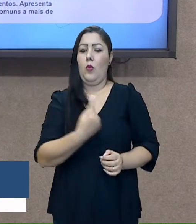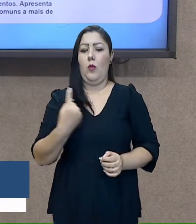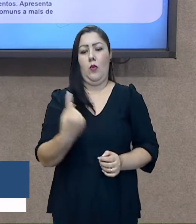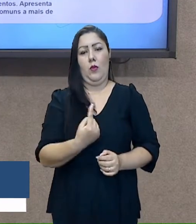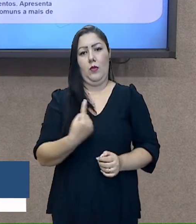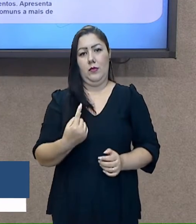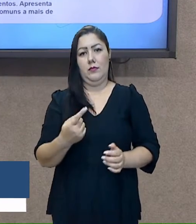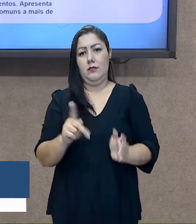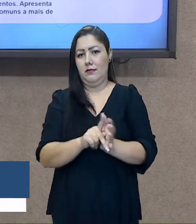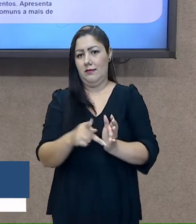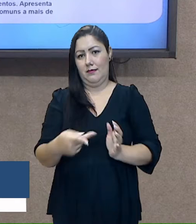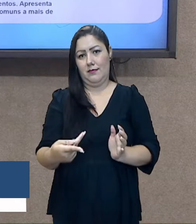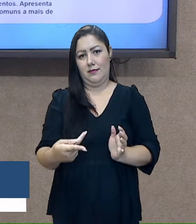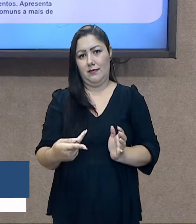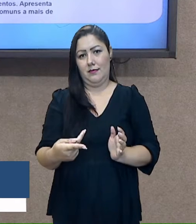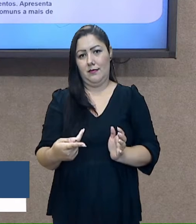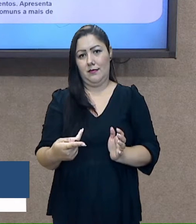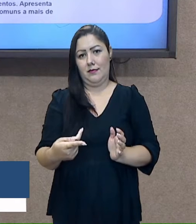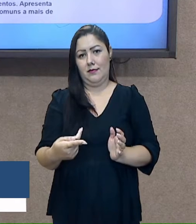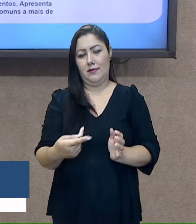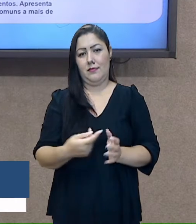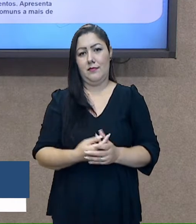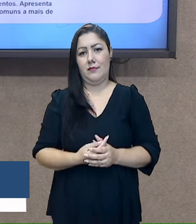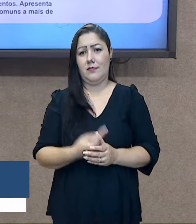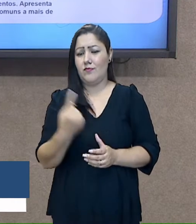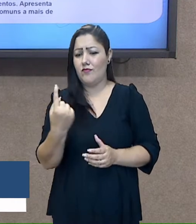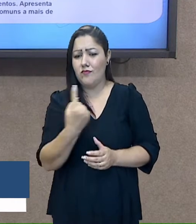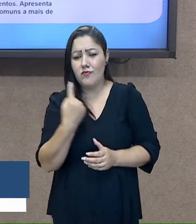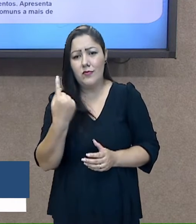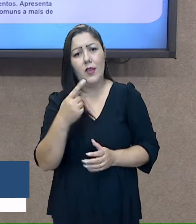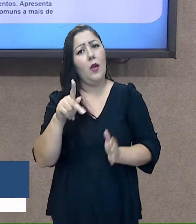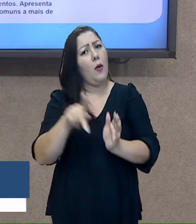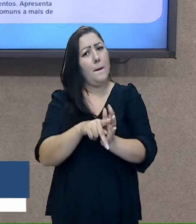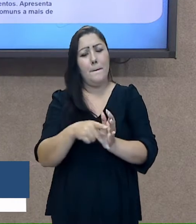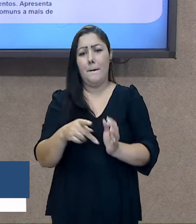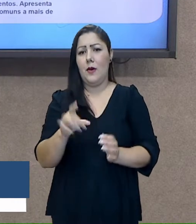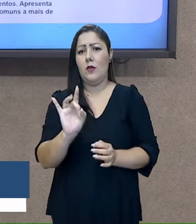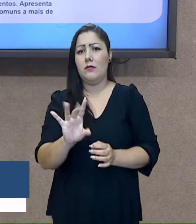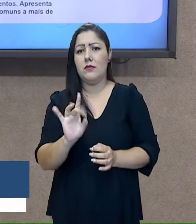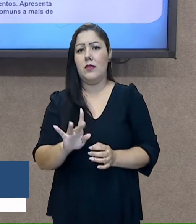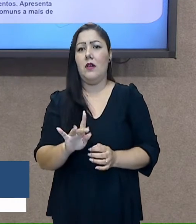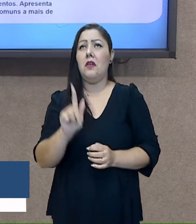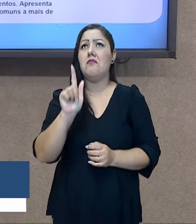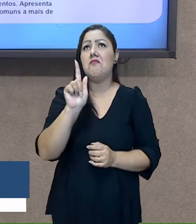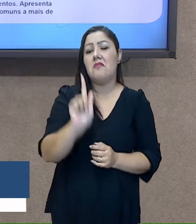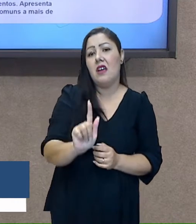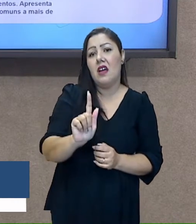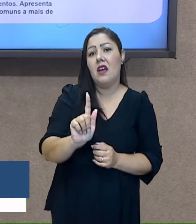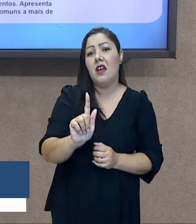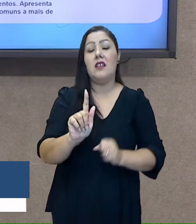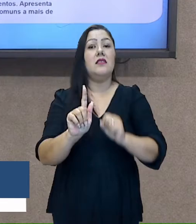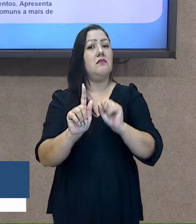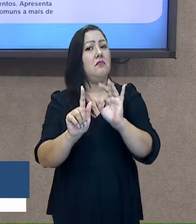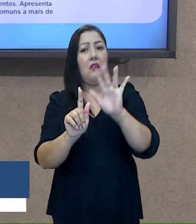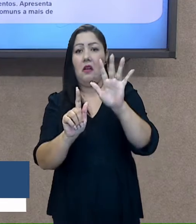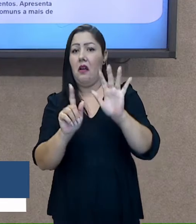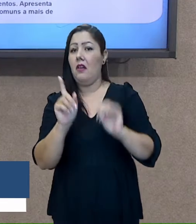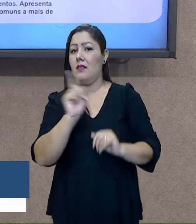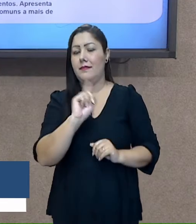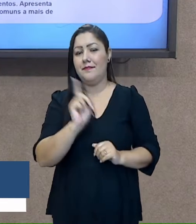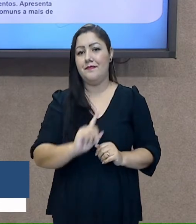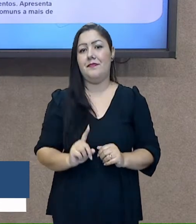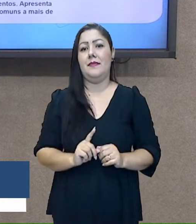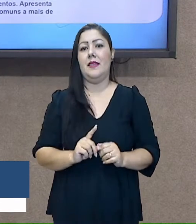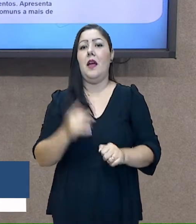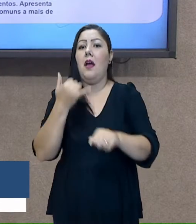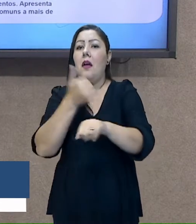Ele tem uma característica só dele. Ele é gás, mas ele não é nobre. Ele não é